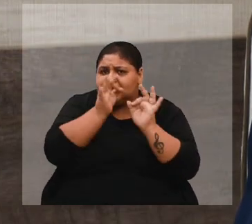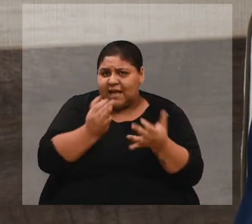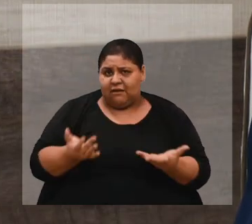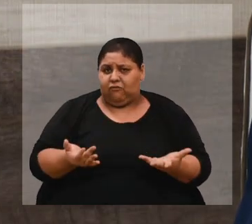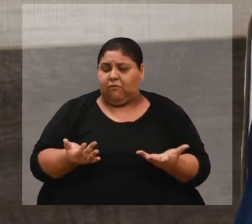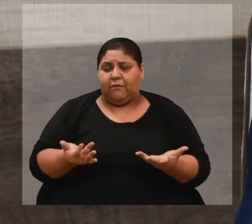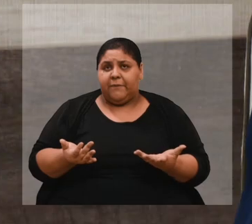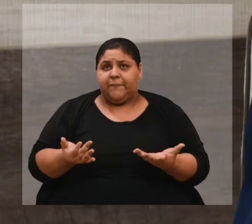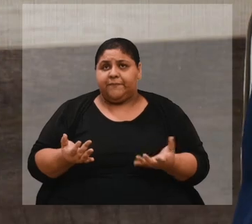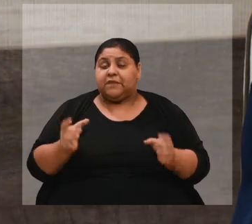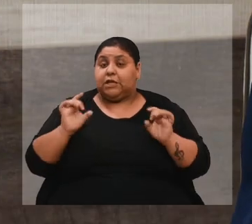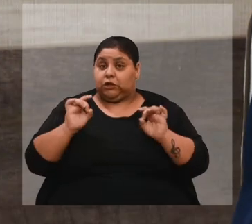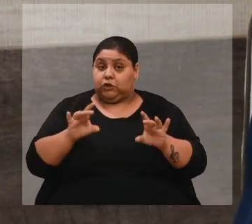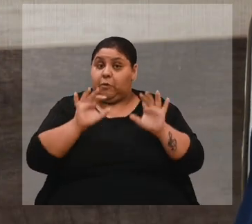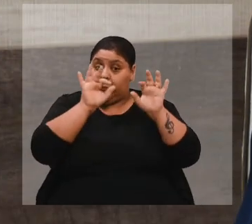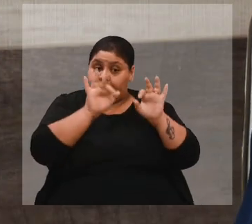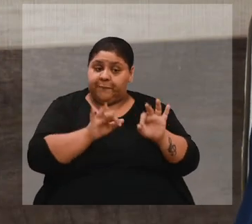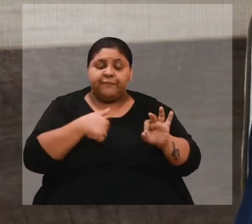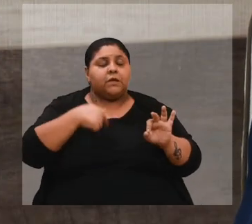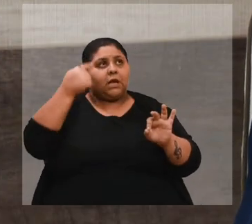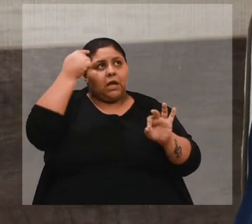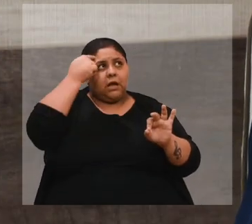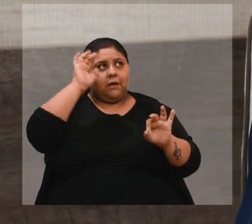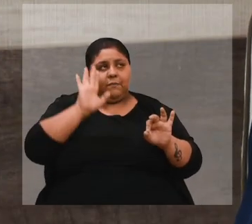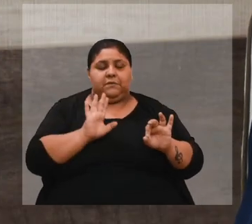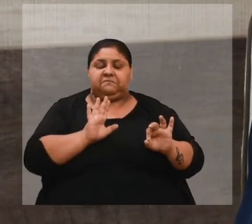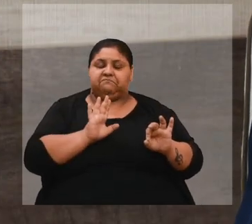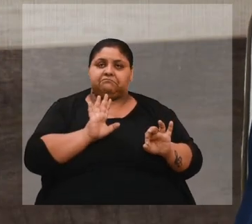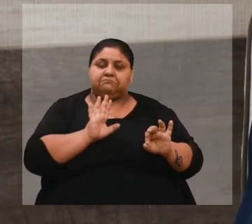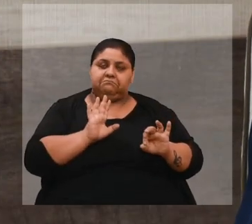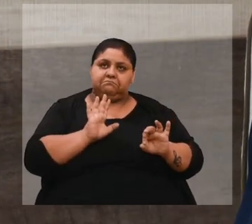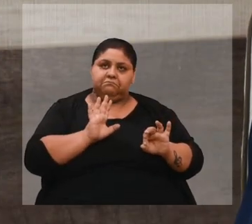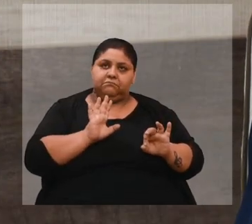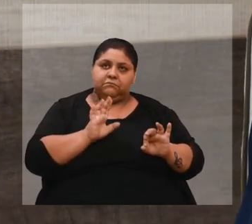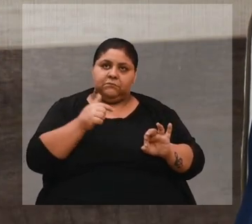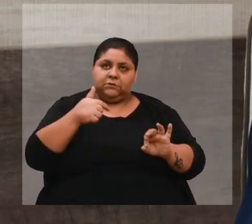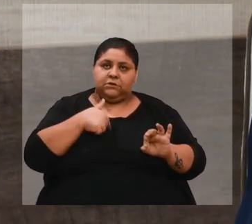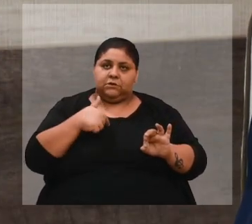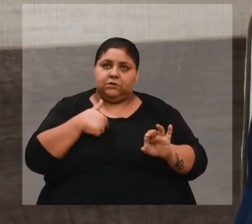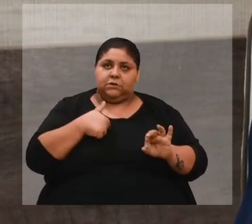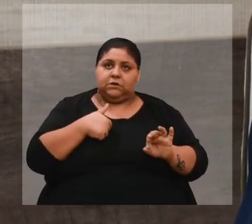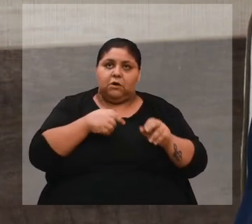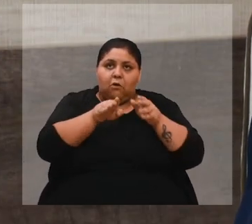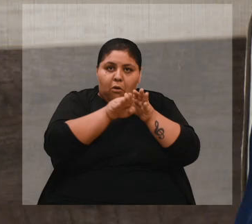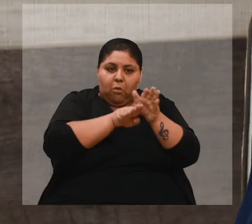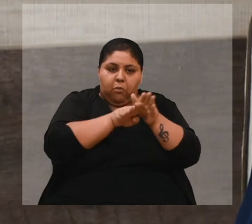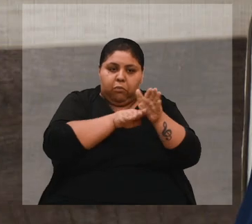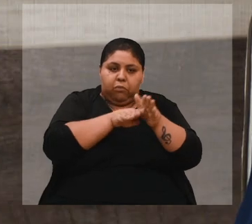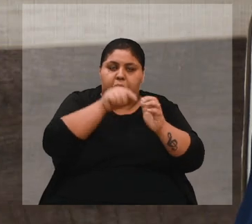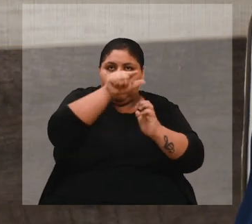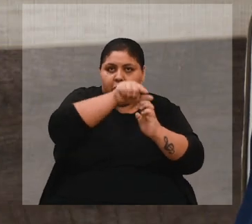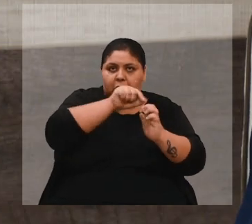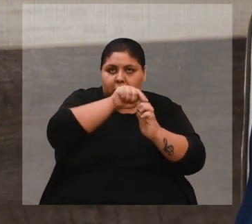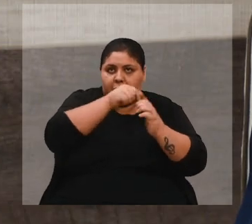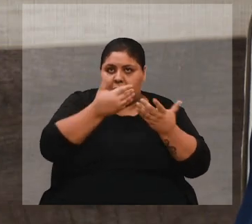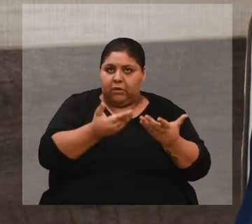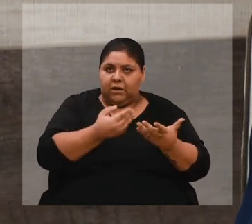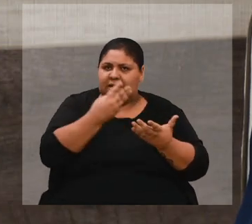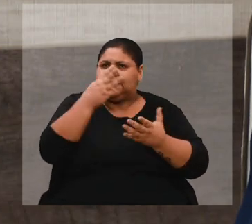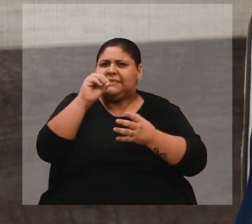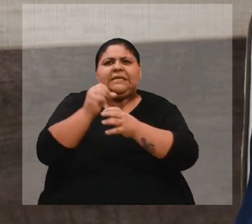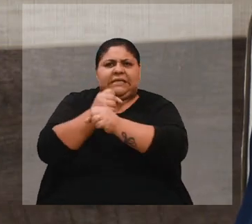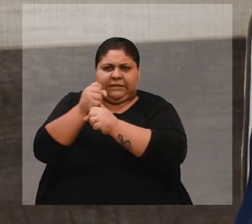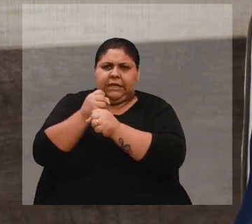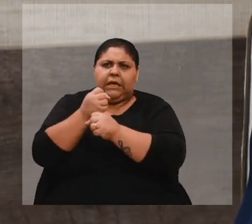que eu trabalho. E só para concluir, eu penso na seguinte forma. Eu fui consultor durante 30 anos,